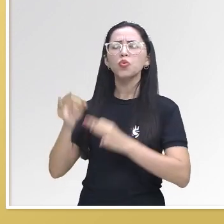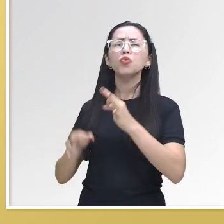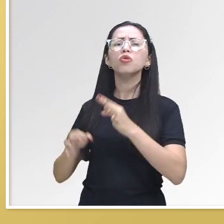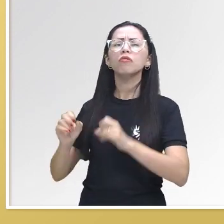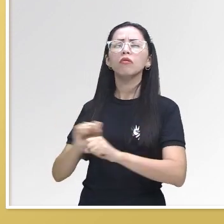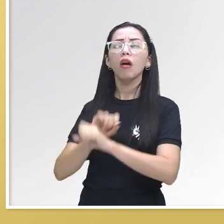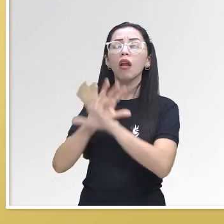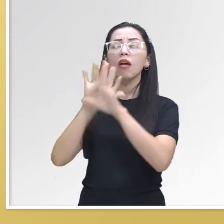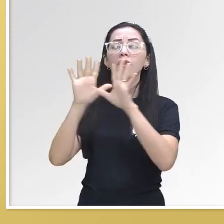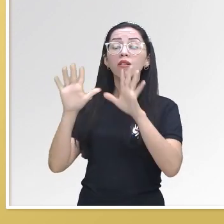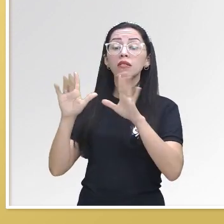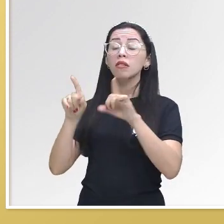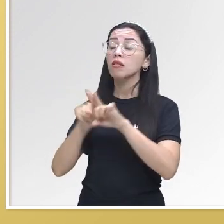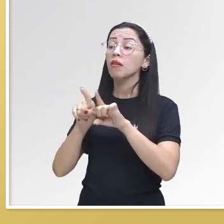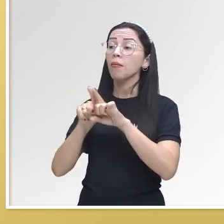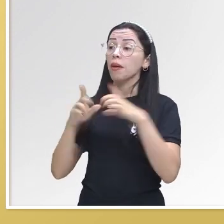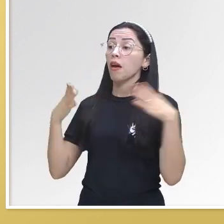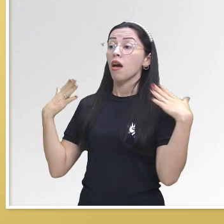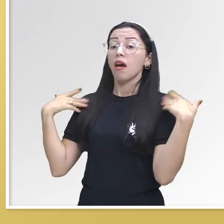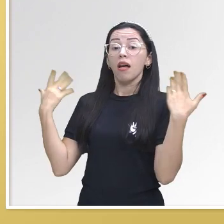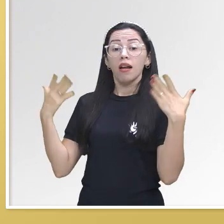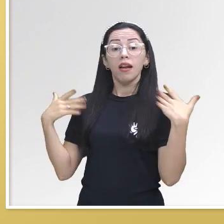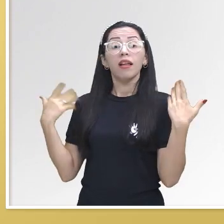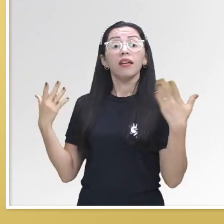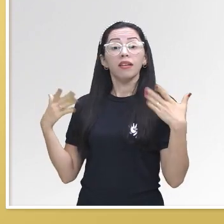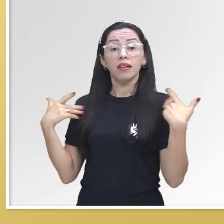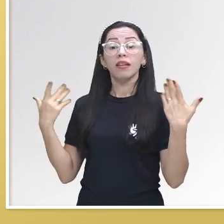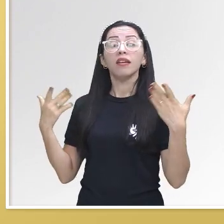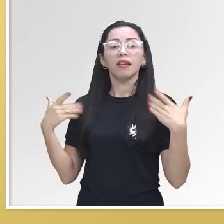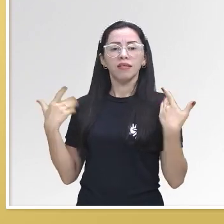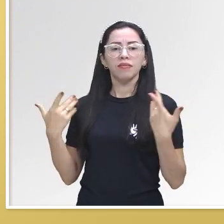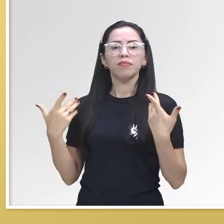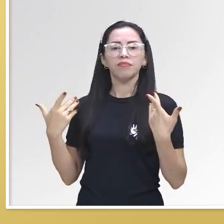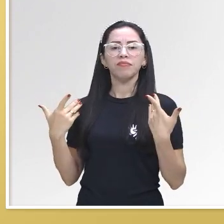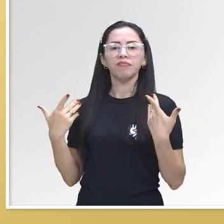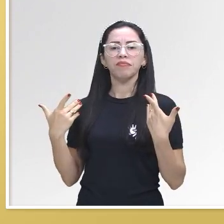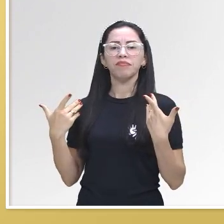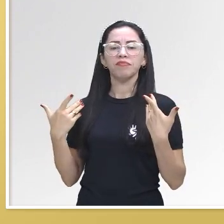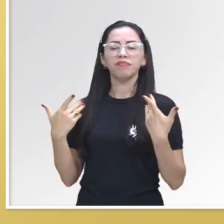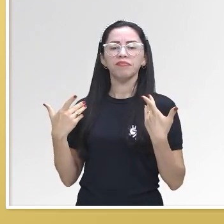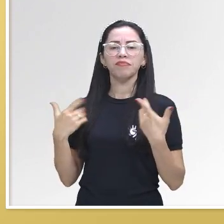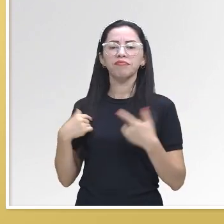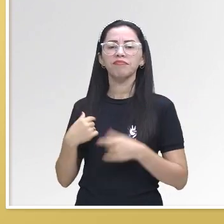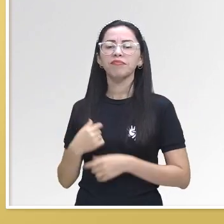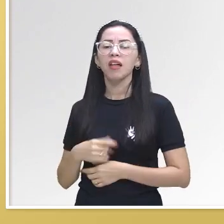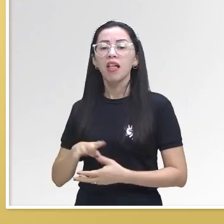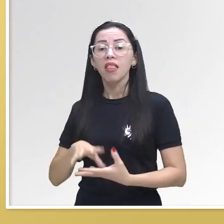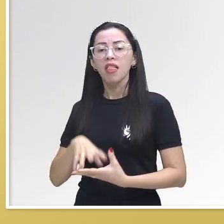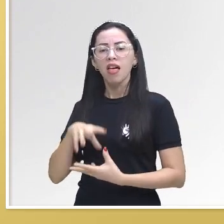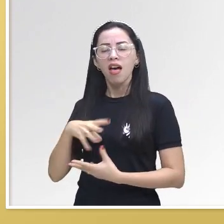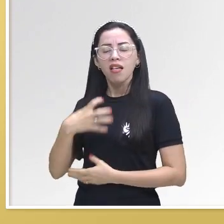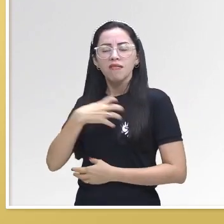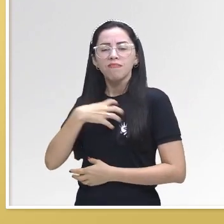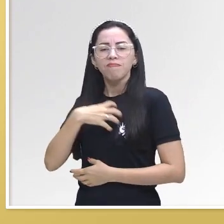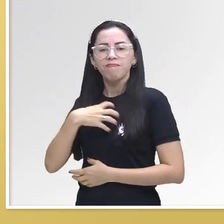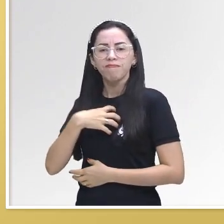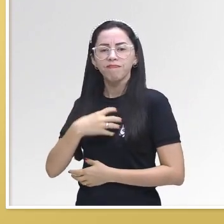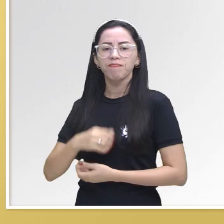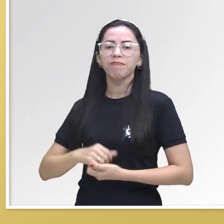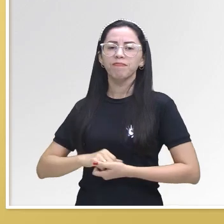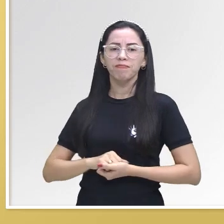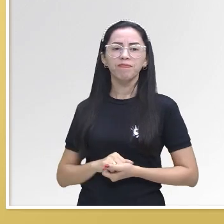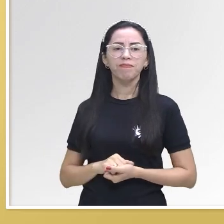claridade, e a alegria será uma bandeira generosa, para sempre desfraldada na alma do povo.